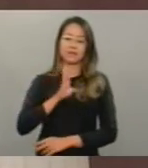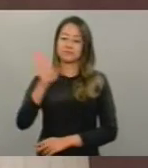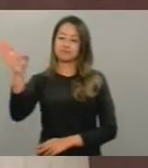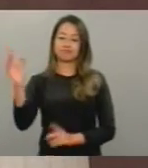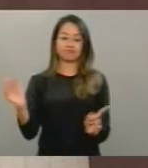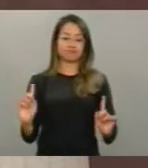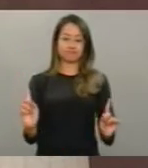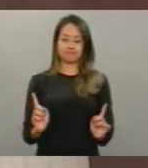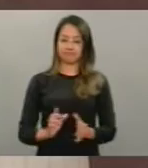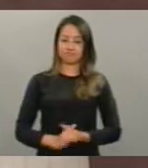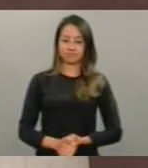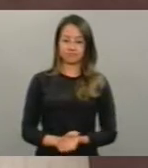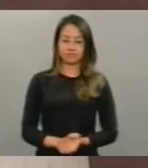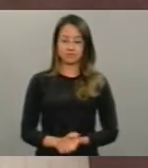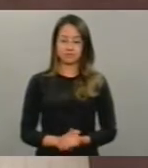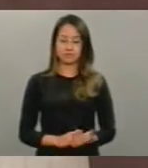notificação.